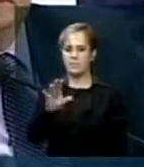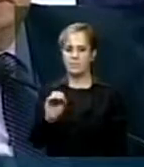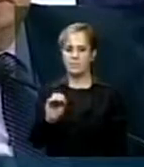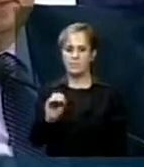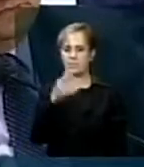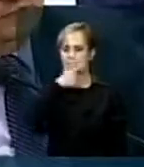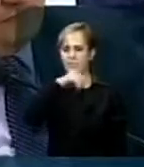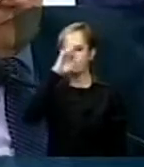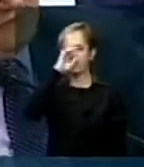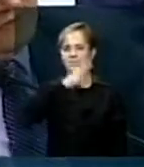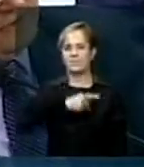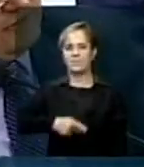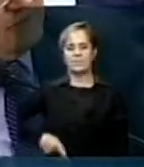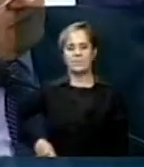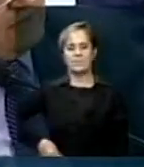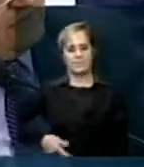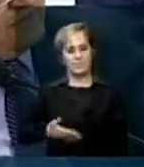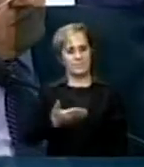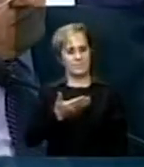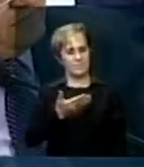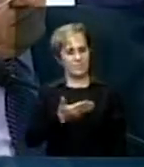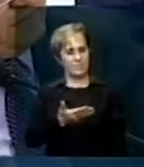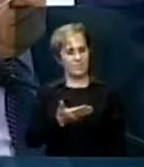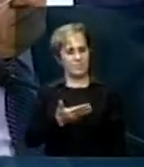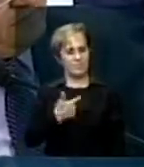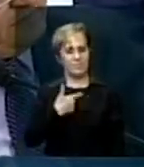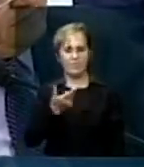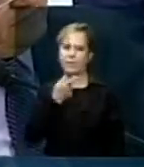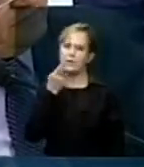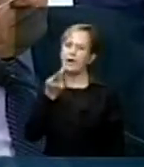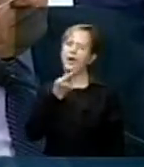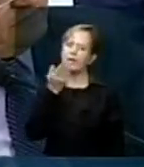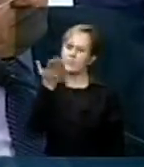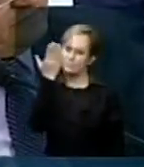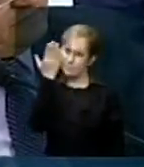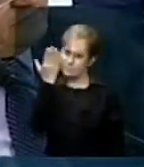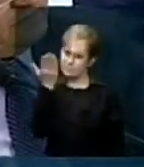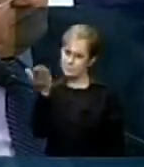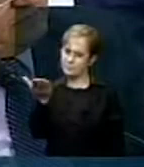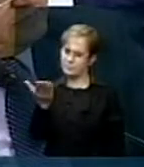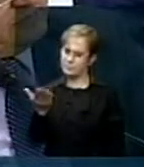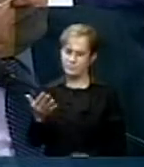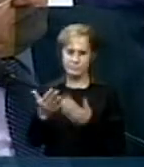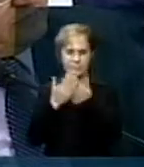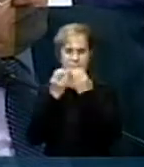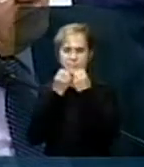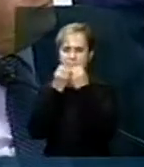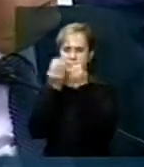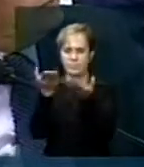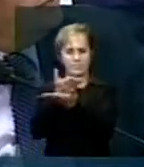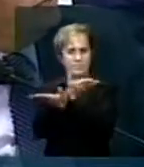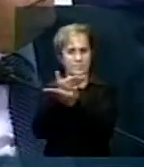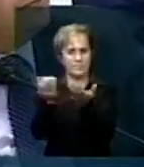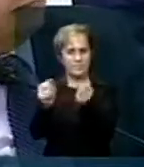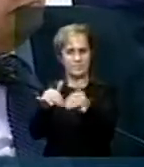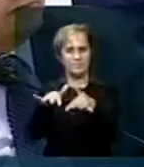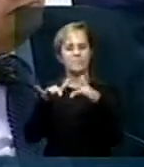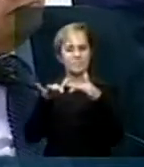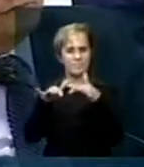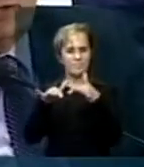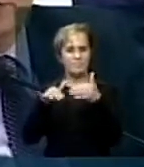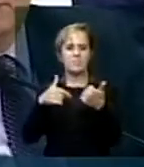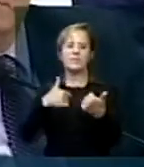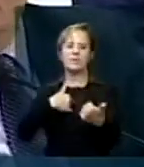Senhor presidente, eu quero aqui confessar a Vossa Excelência a este plenário que eu tenho medo.